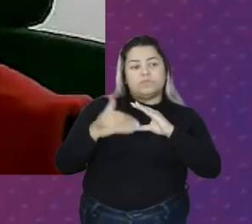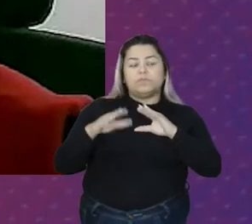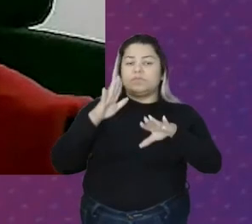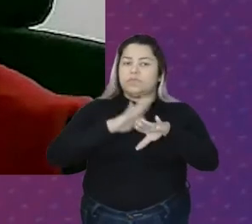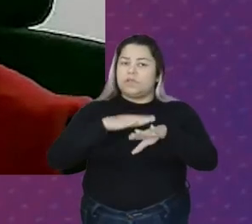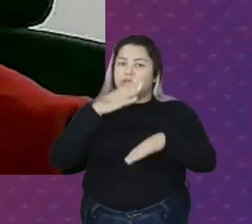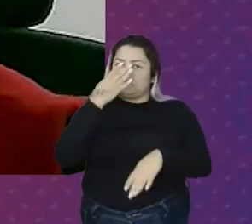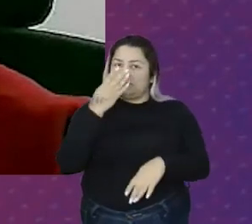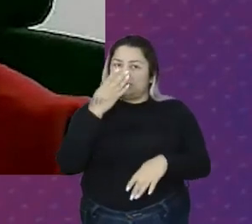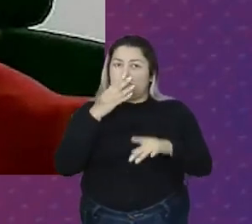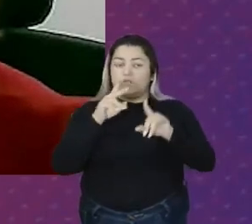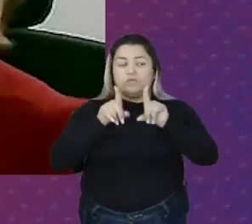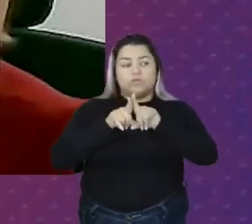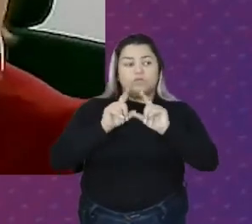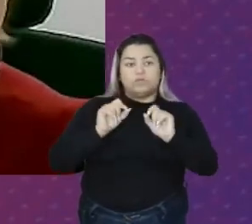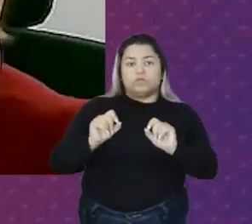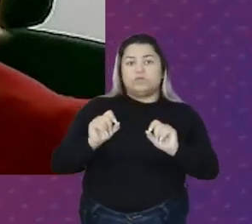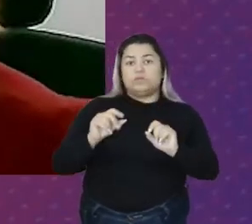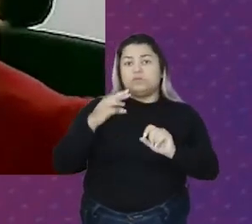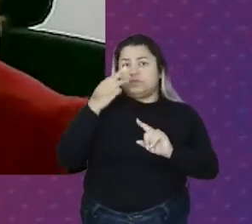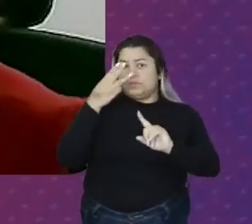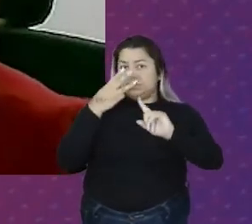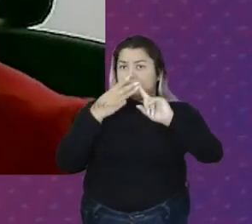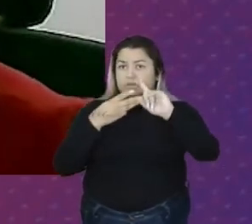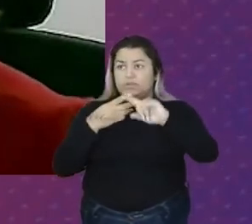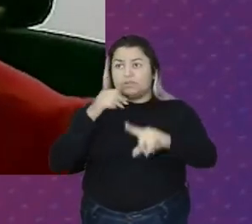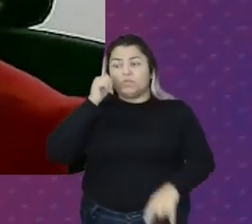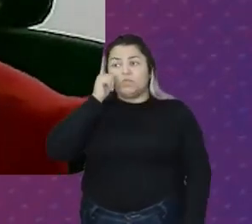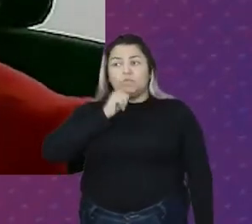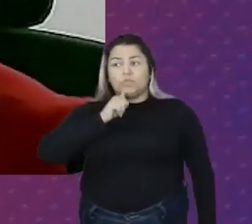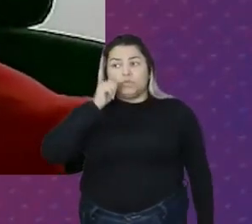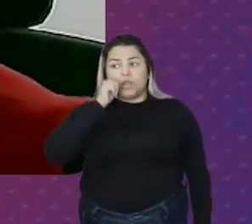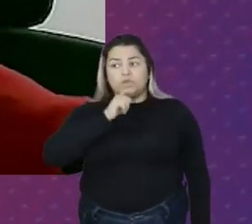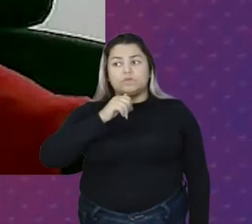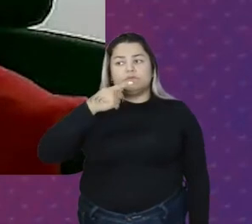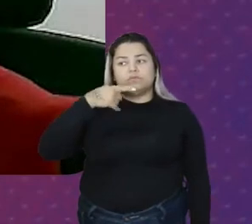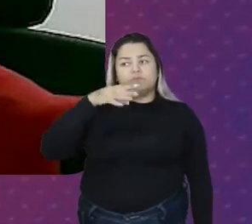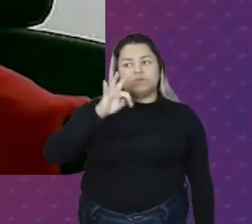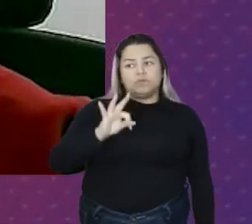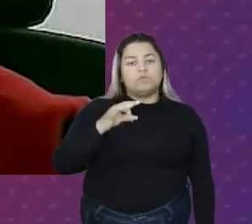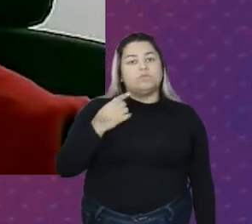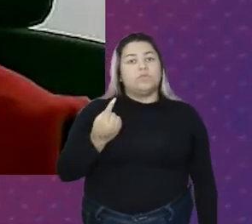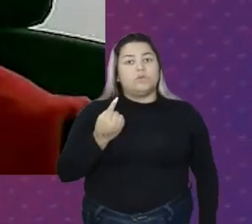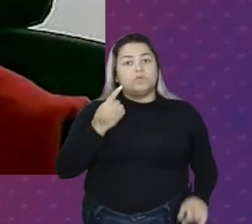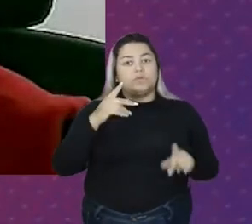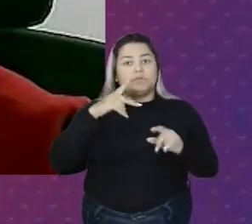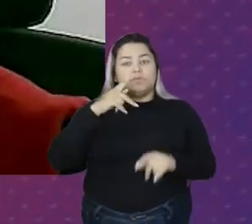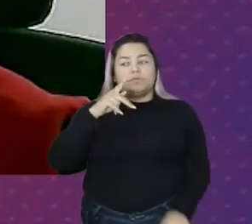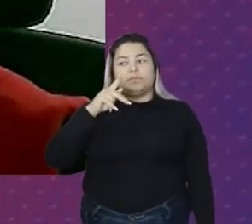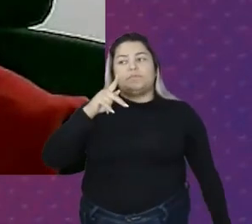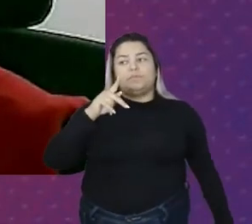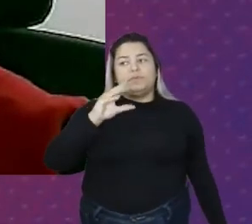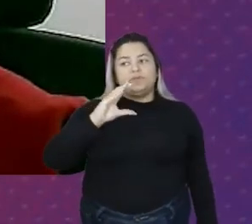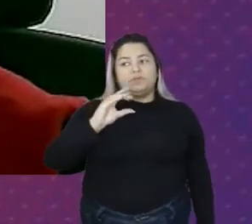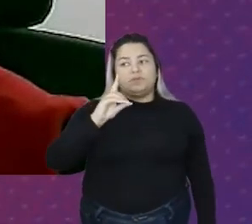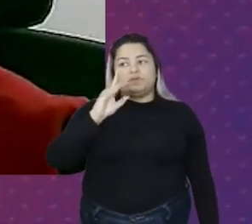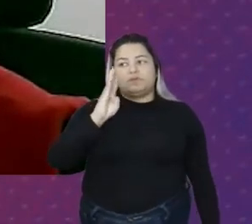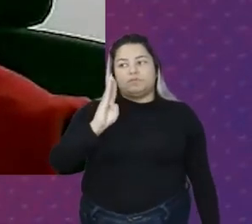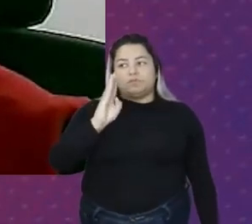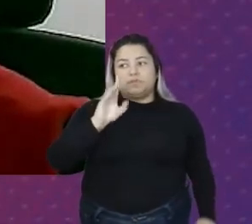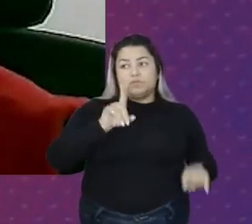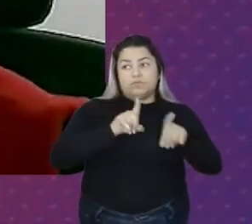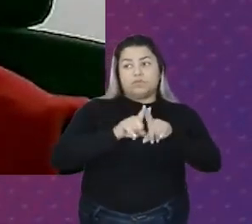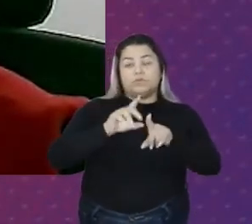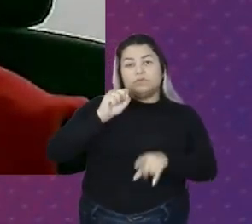4 vereadoras, 3 mulheres do PT e uma vereadora do PCdoB, aqui de Santa